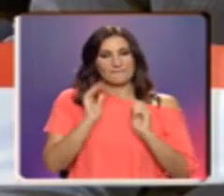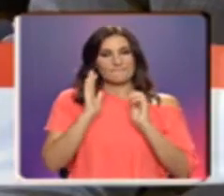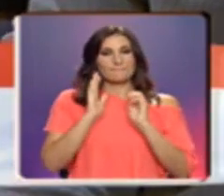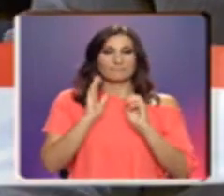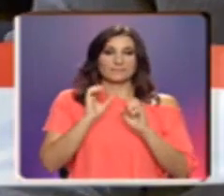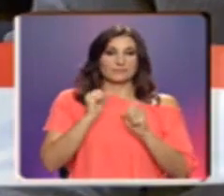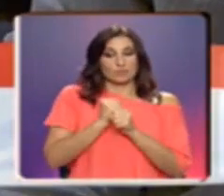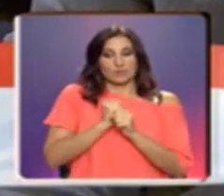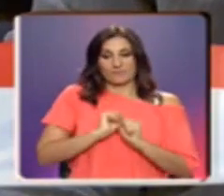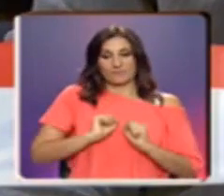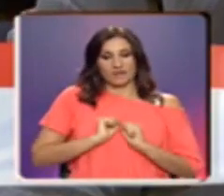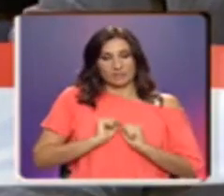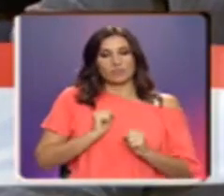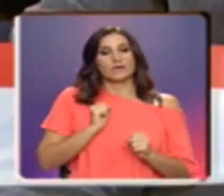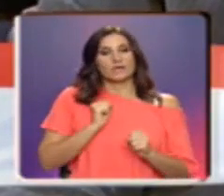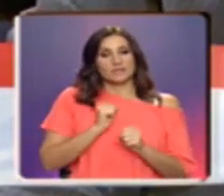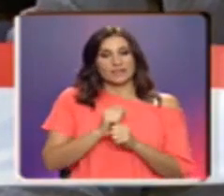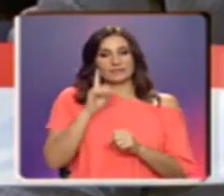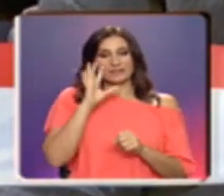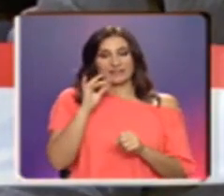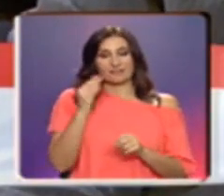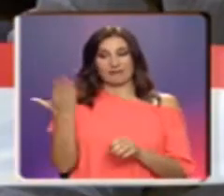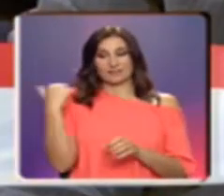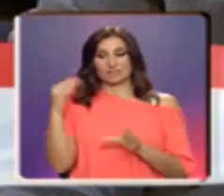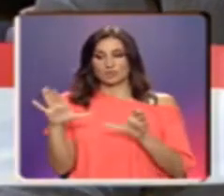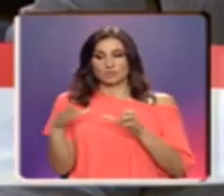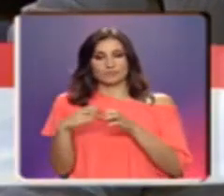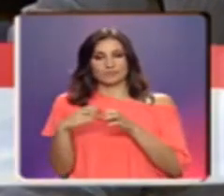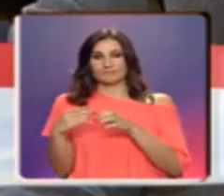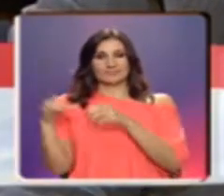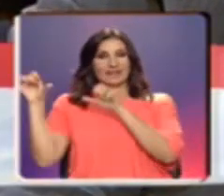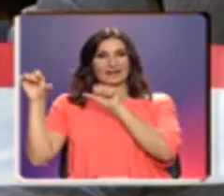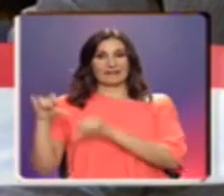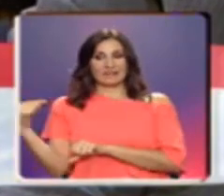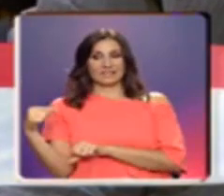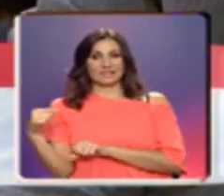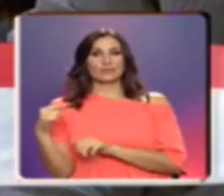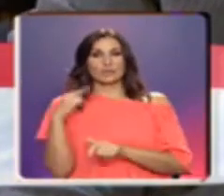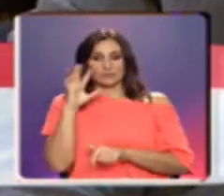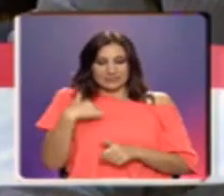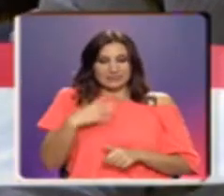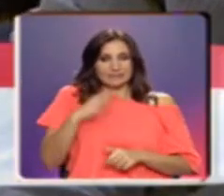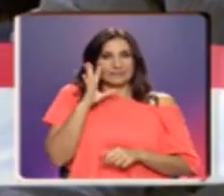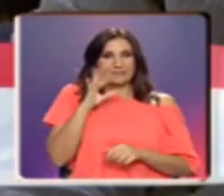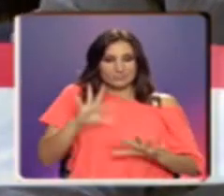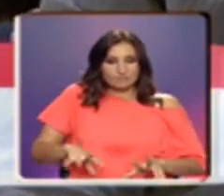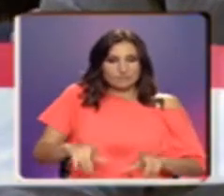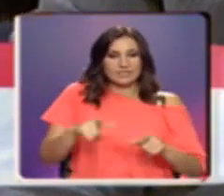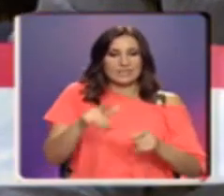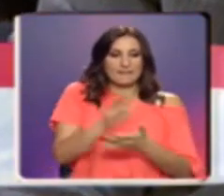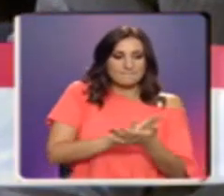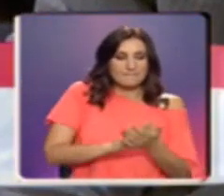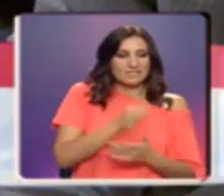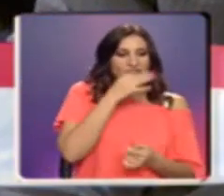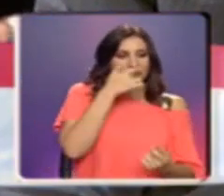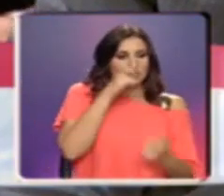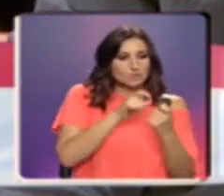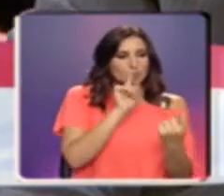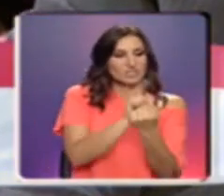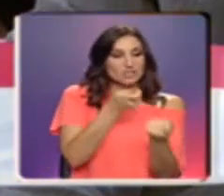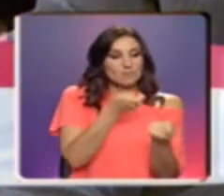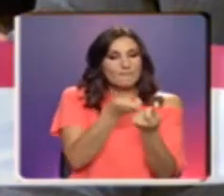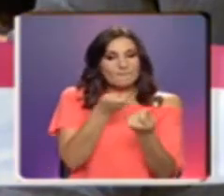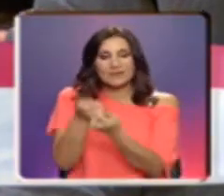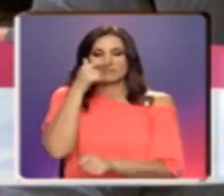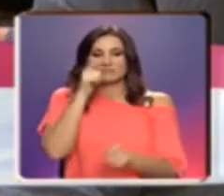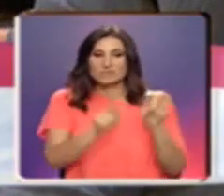da missão que tenho, que é uma missão de recuperar um clube que não estava bem, e para isso é preciso vir às bases, falar com as pessoas, estar junto das pessoas,